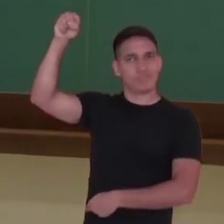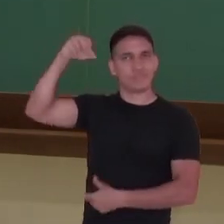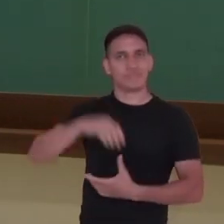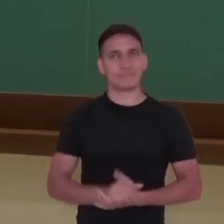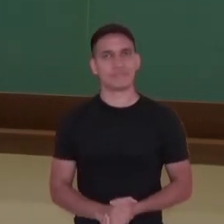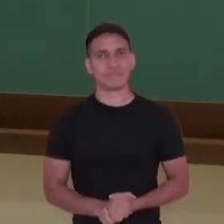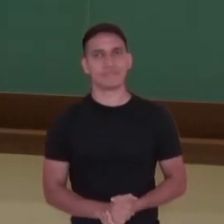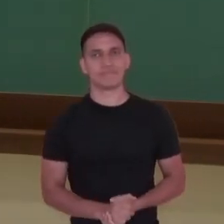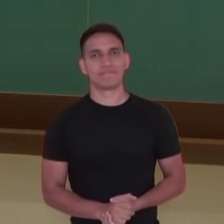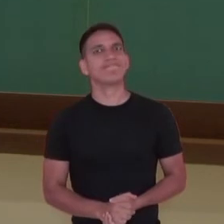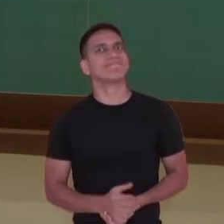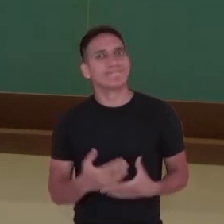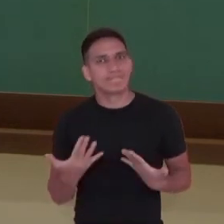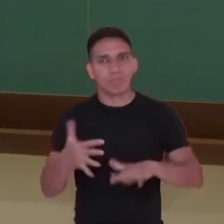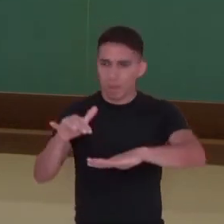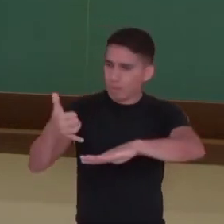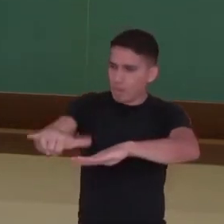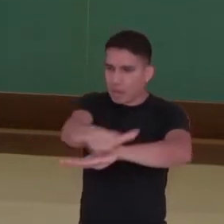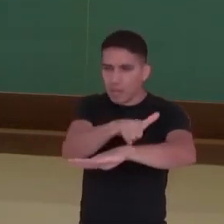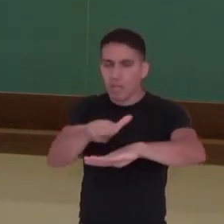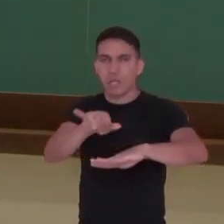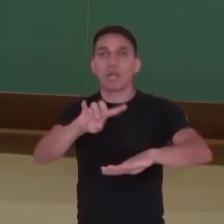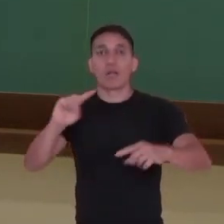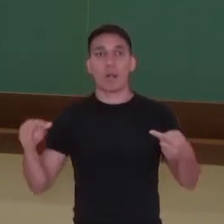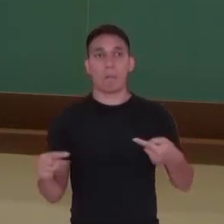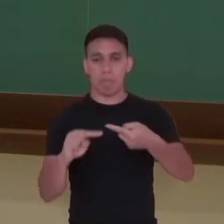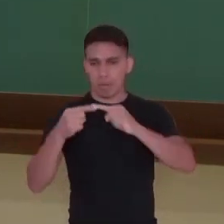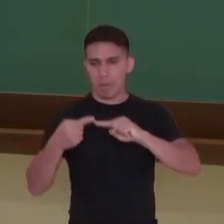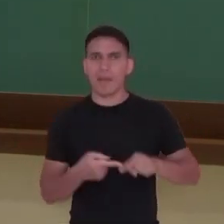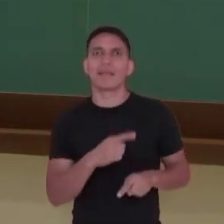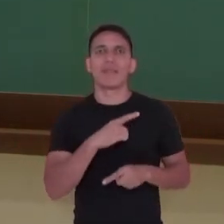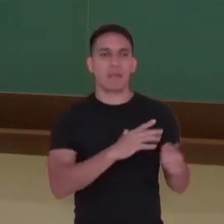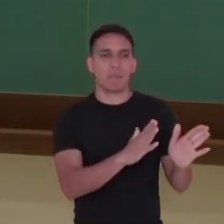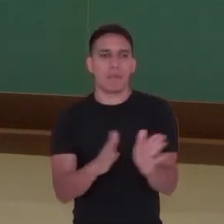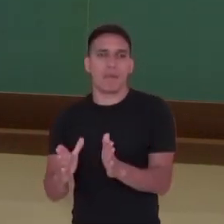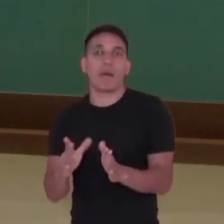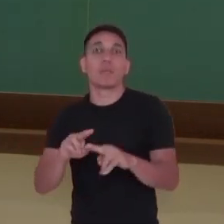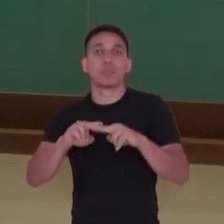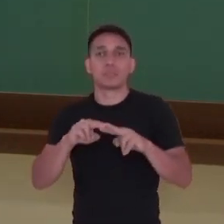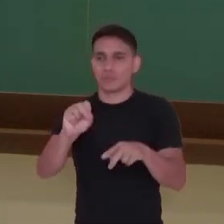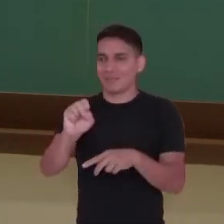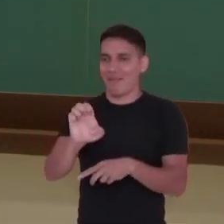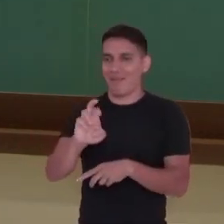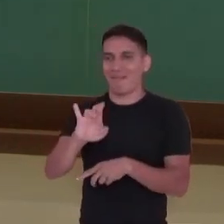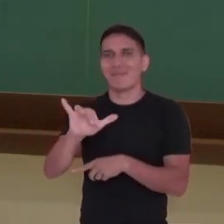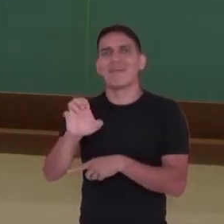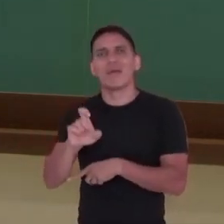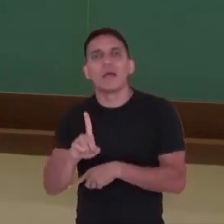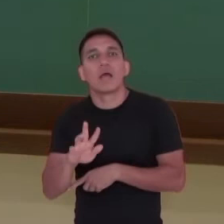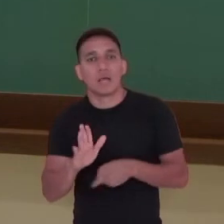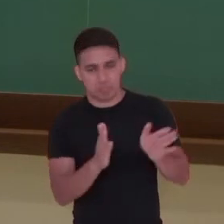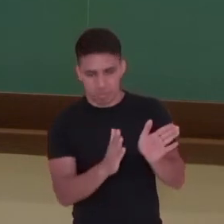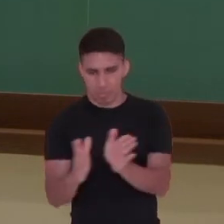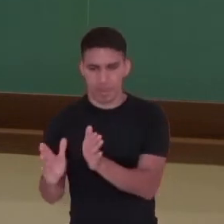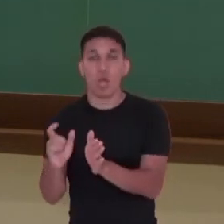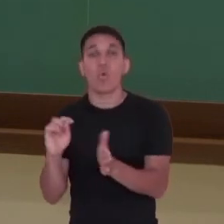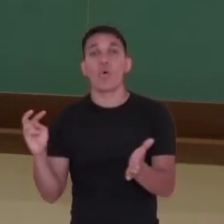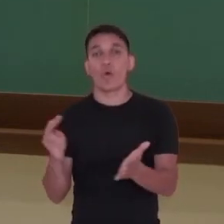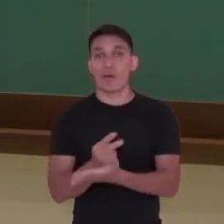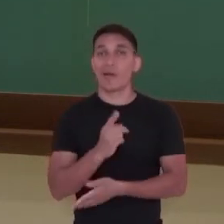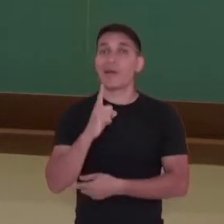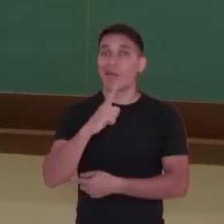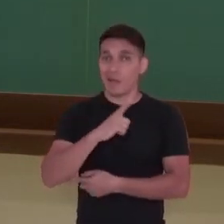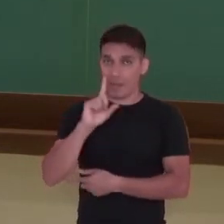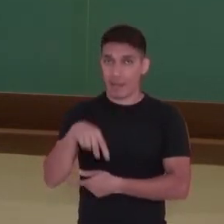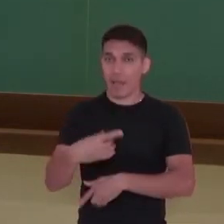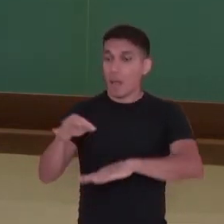apagada. E o circuito elétrico que é conectado em série? O nome já está dizendo série, um seguido do outro. Os